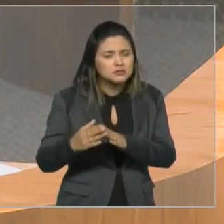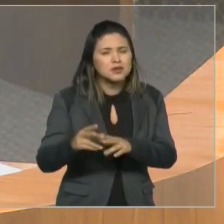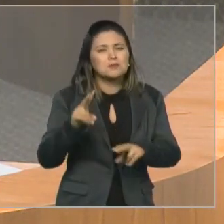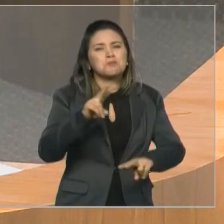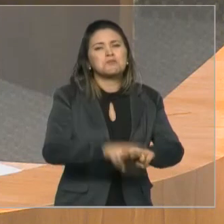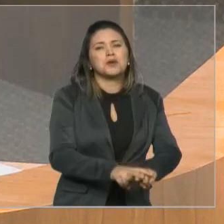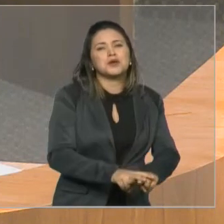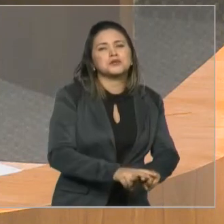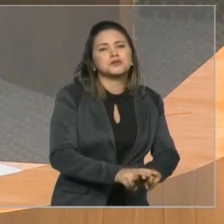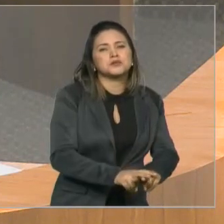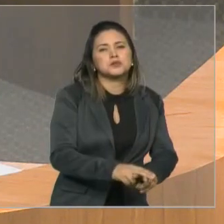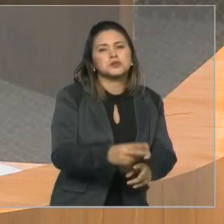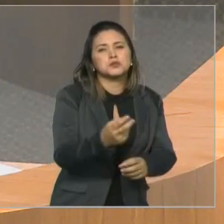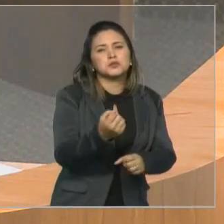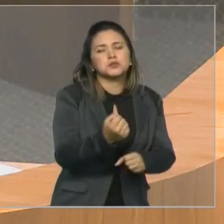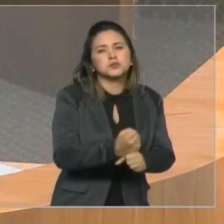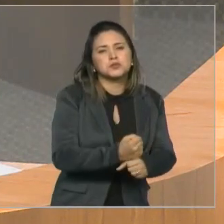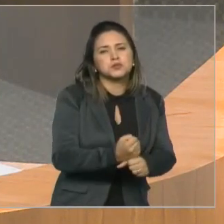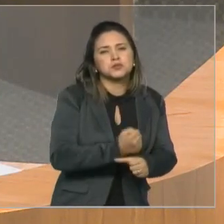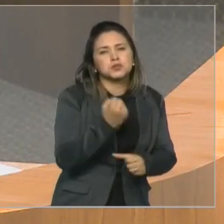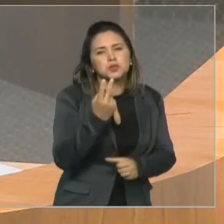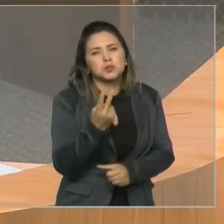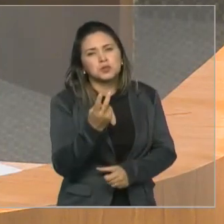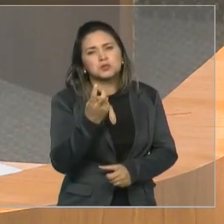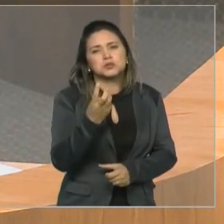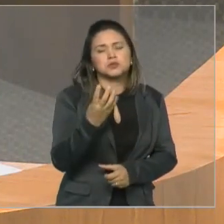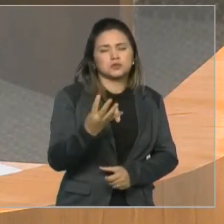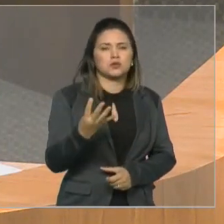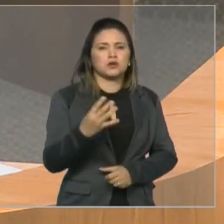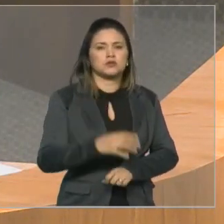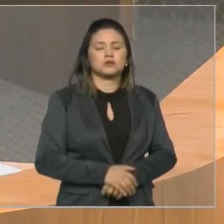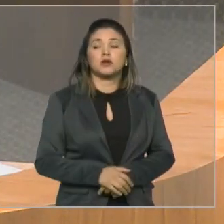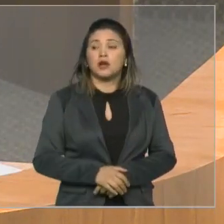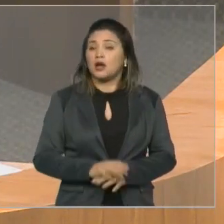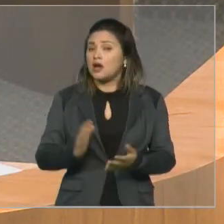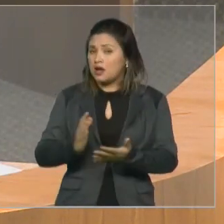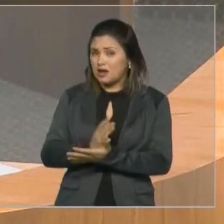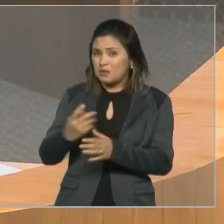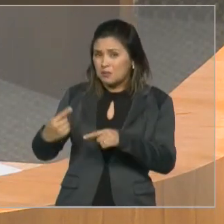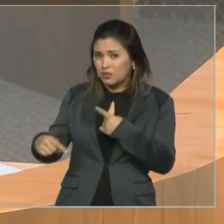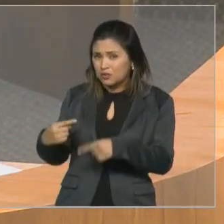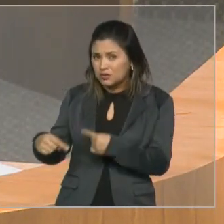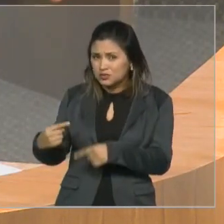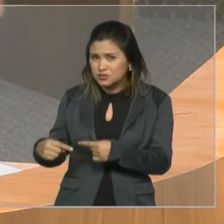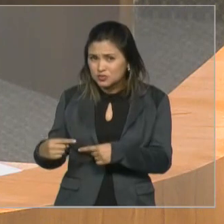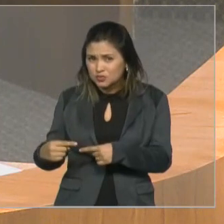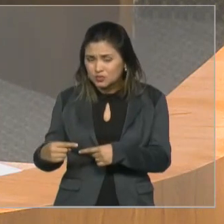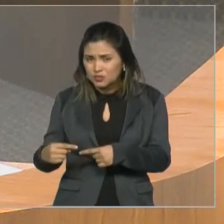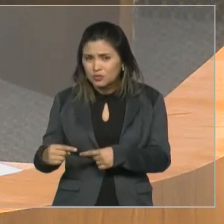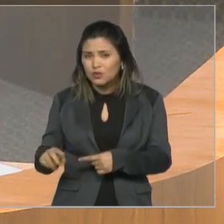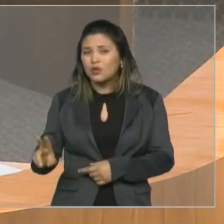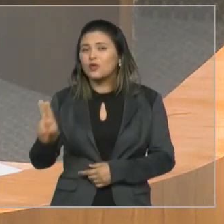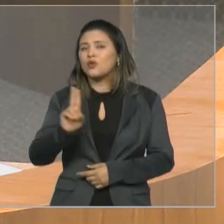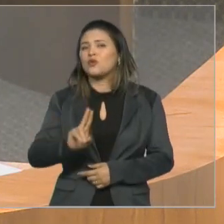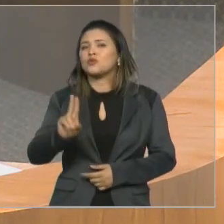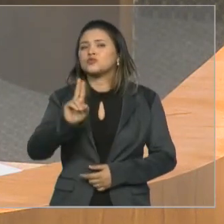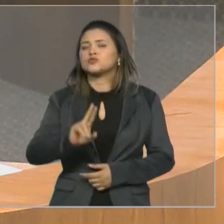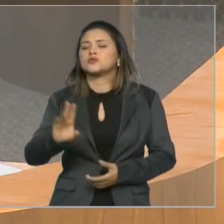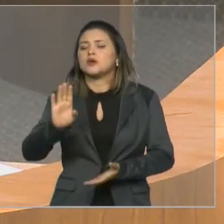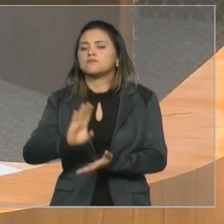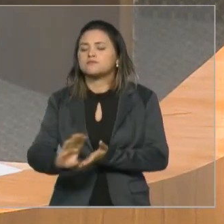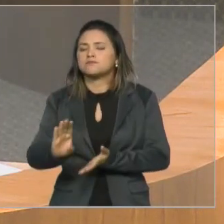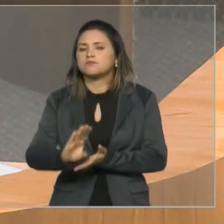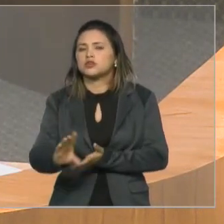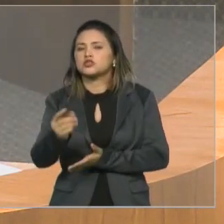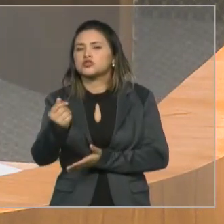da saúde pública não têm o mesmo tratamento, têm benefícios.